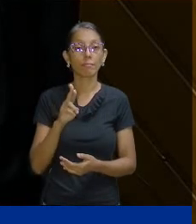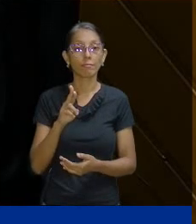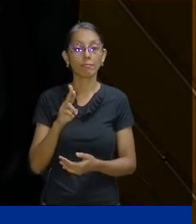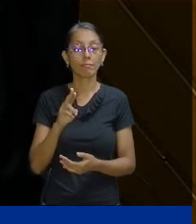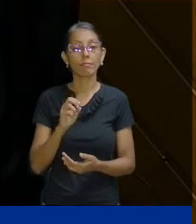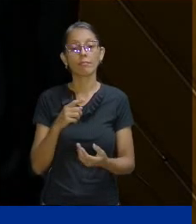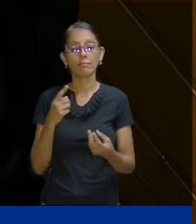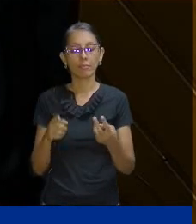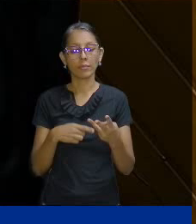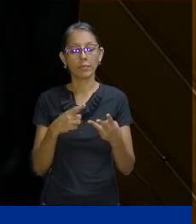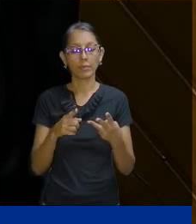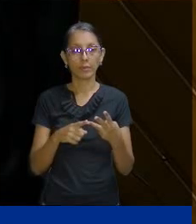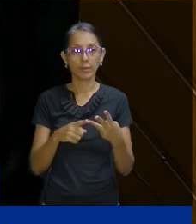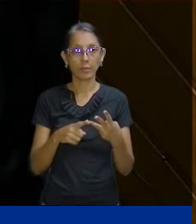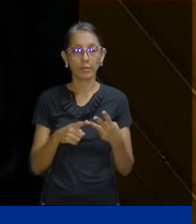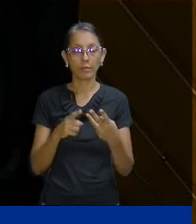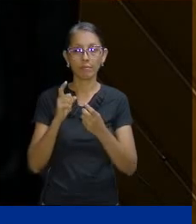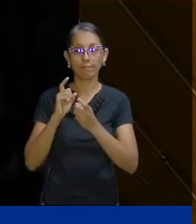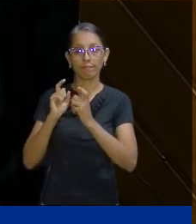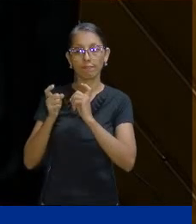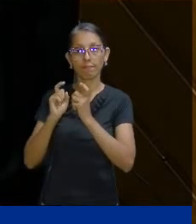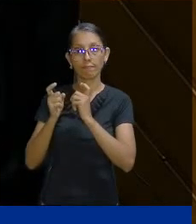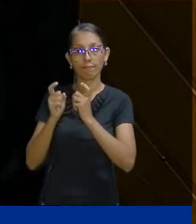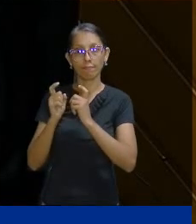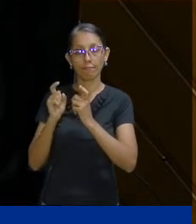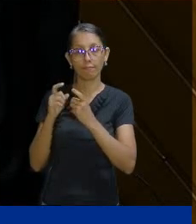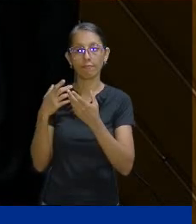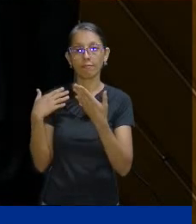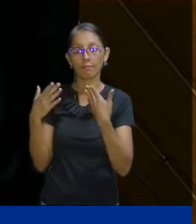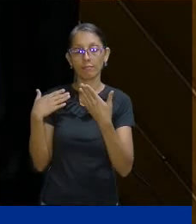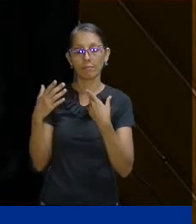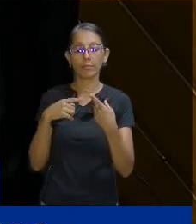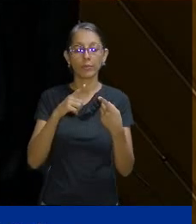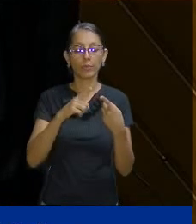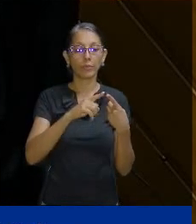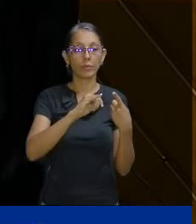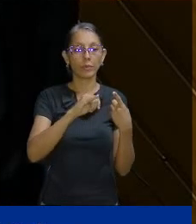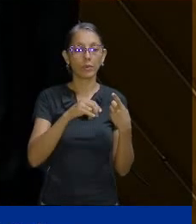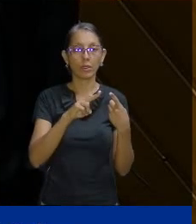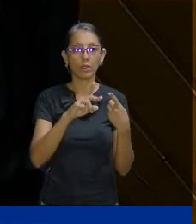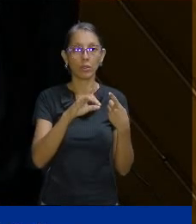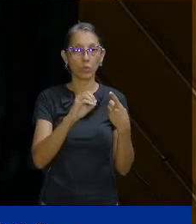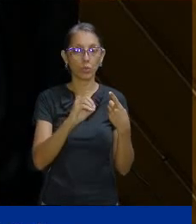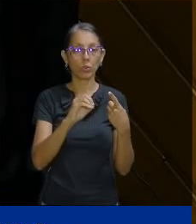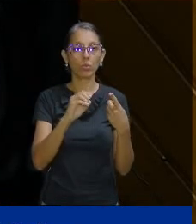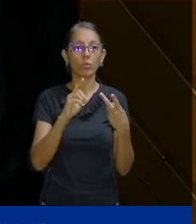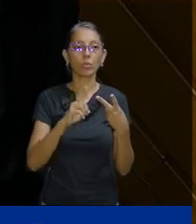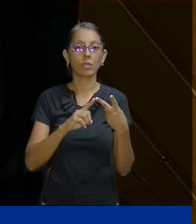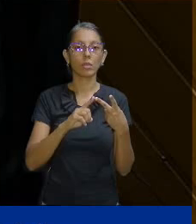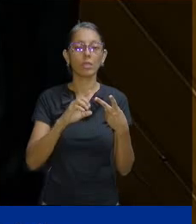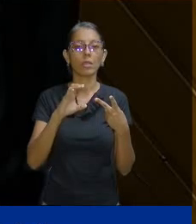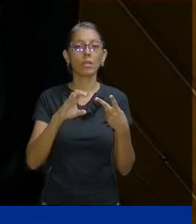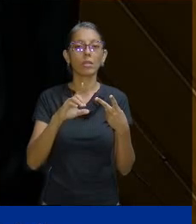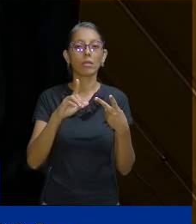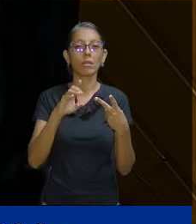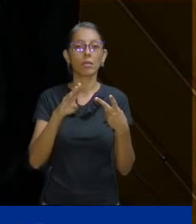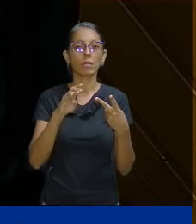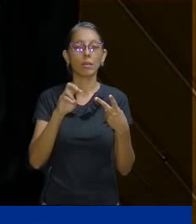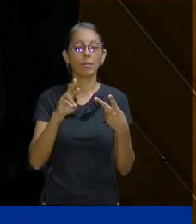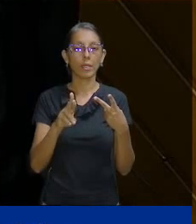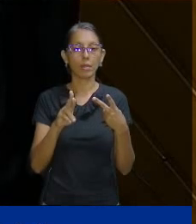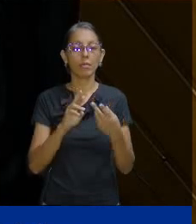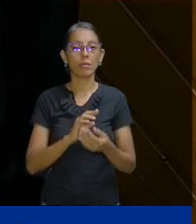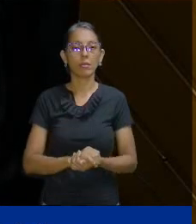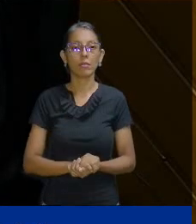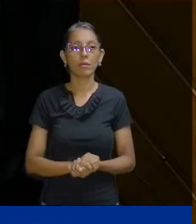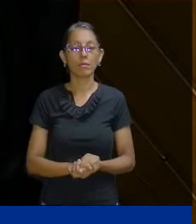posterior. 3. Um diálogo entre Júlio César e Cleberson Silva, sugerindo a obtenção de votos mediante, abre